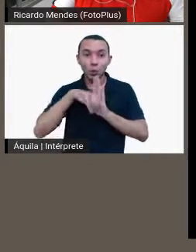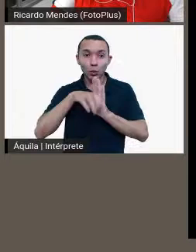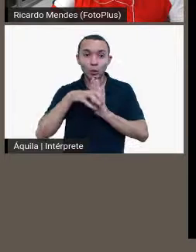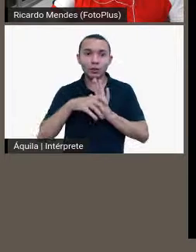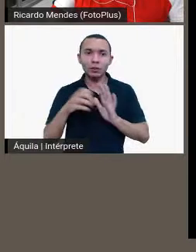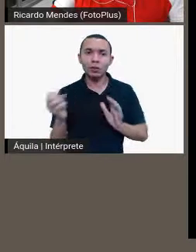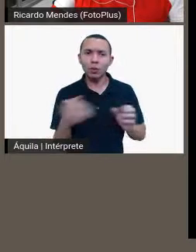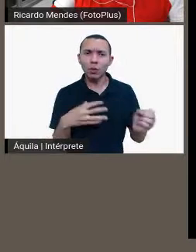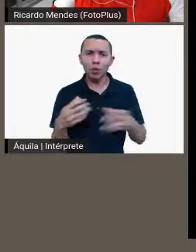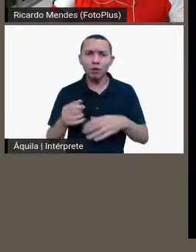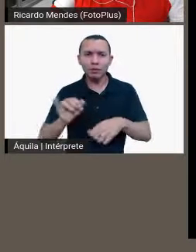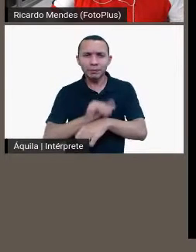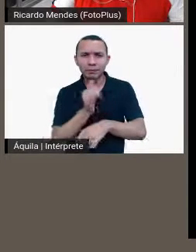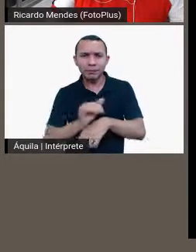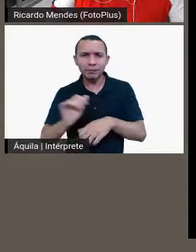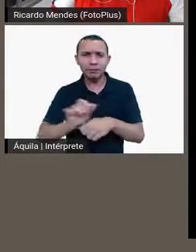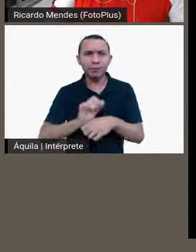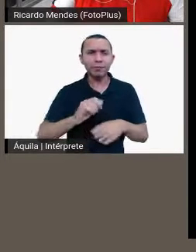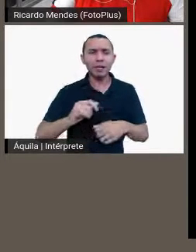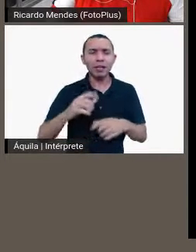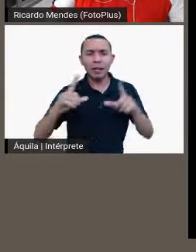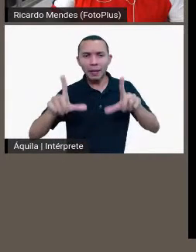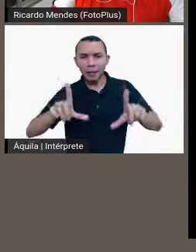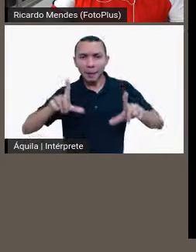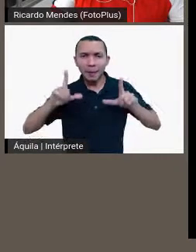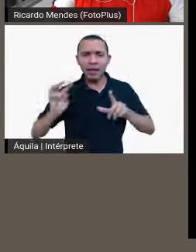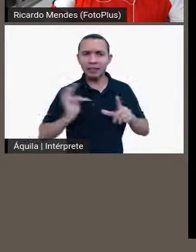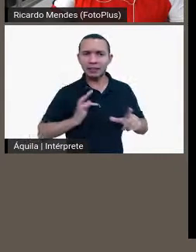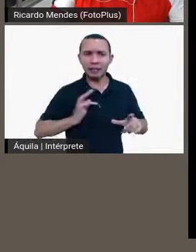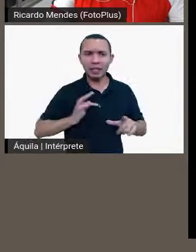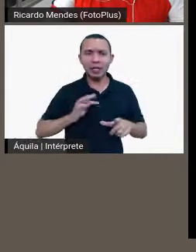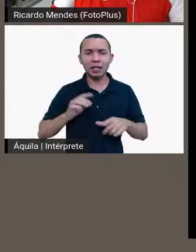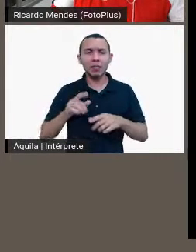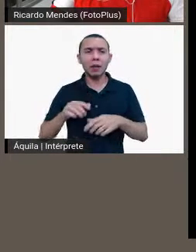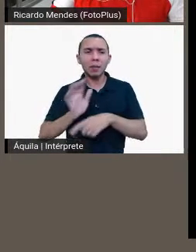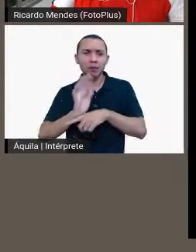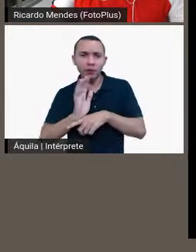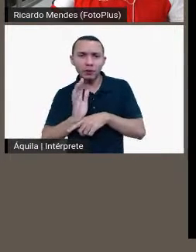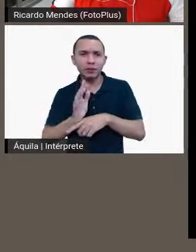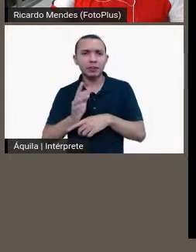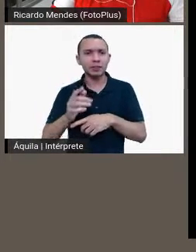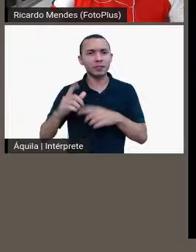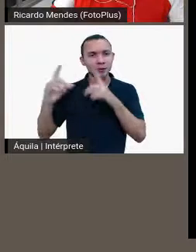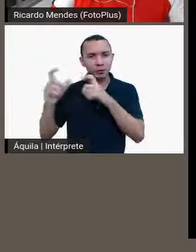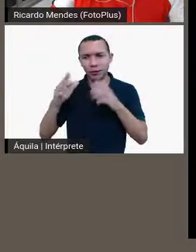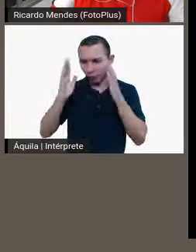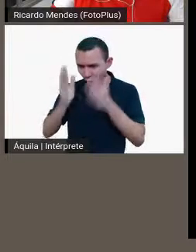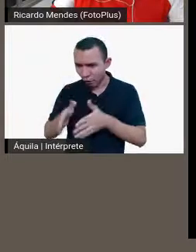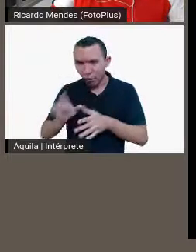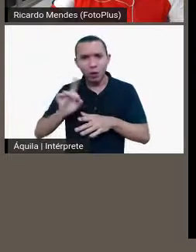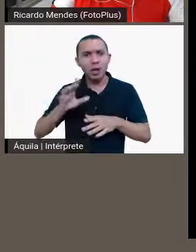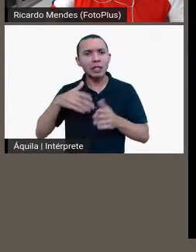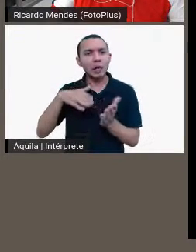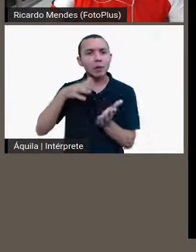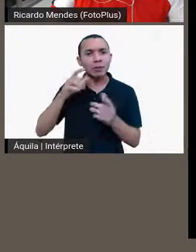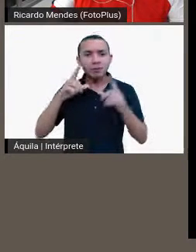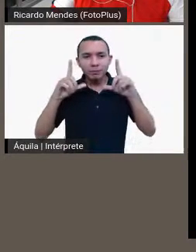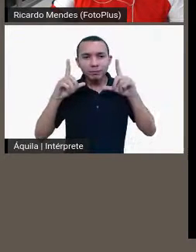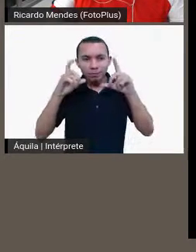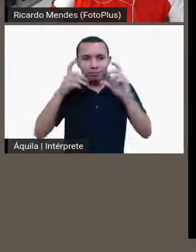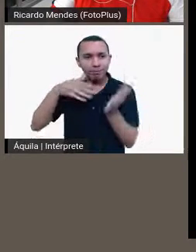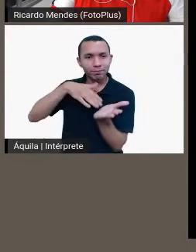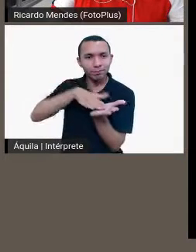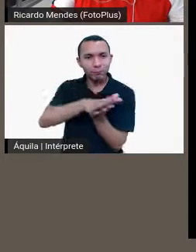novos modos e imagens técnicas, indo além da fotografia e do cinema de então, incorporar a imagem impressa como uma categoria nova